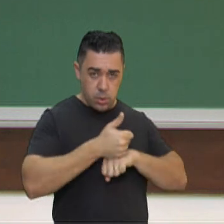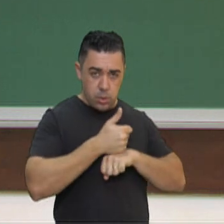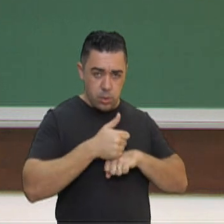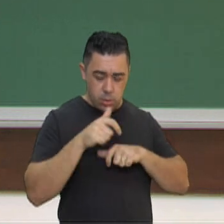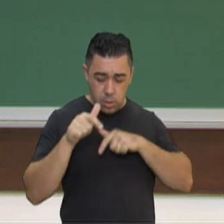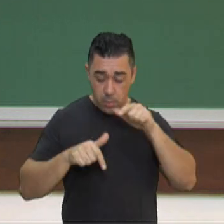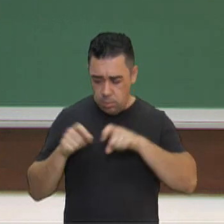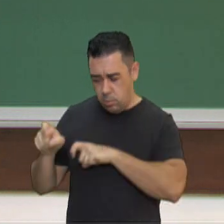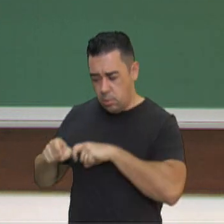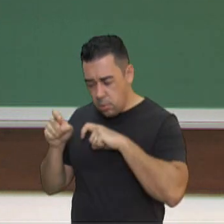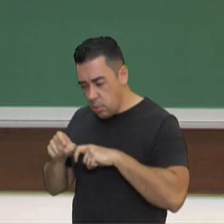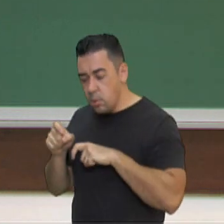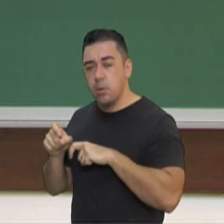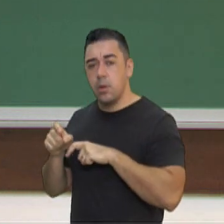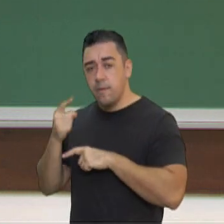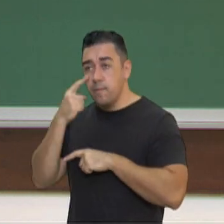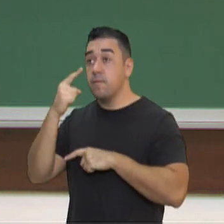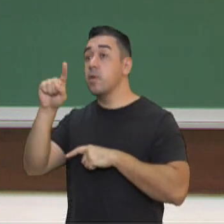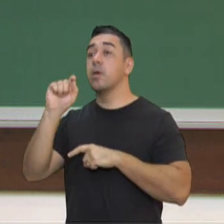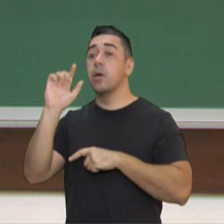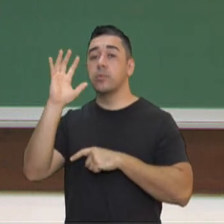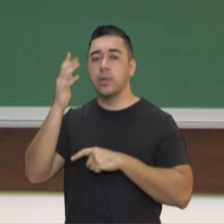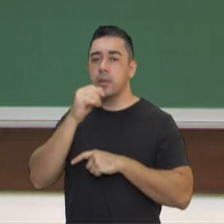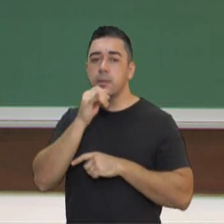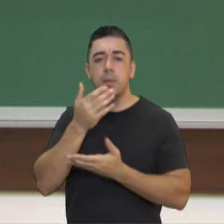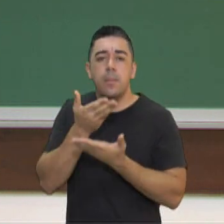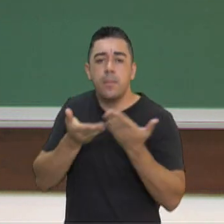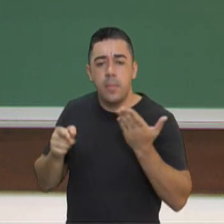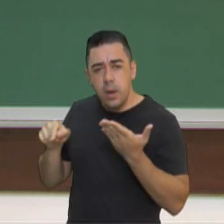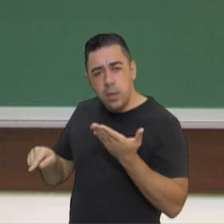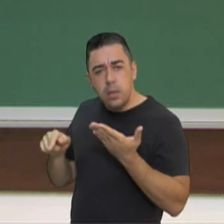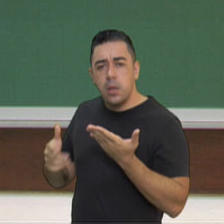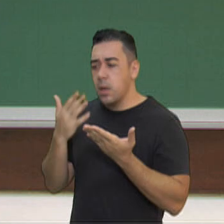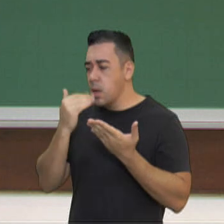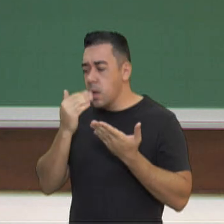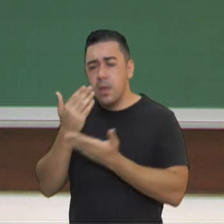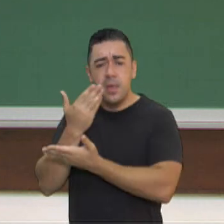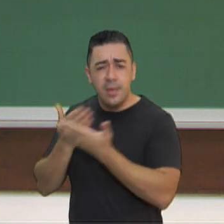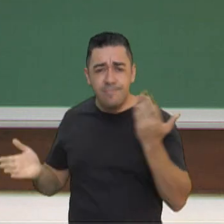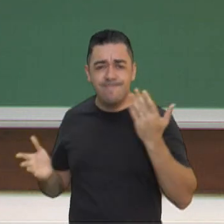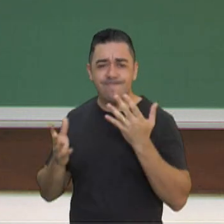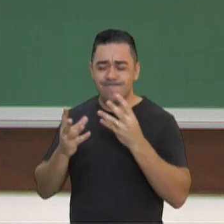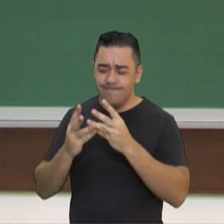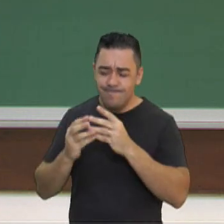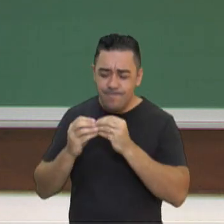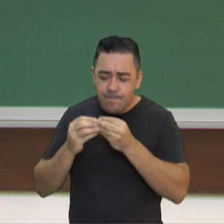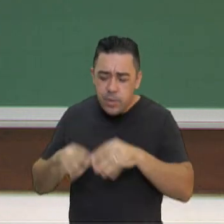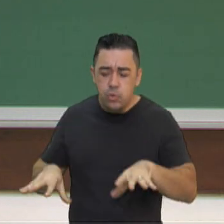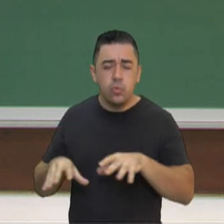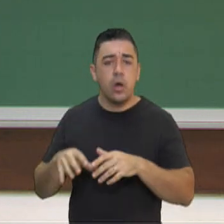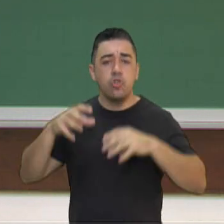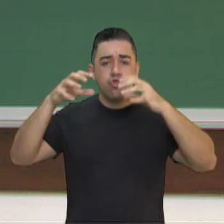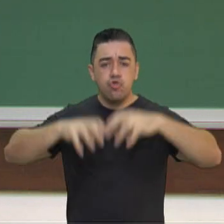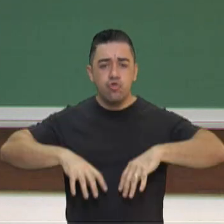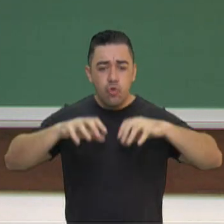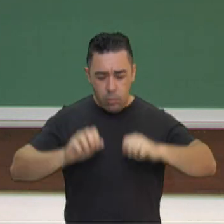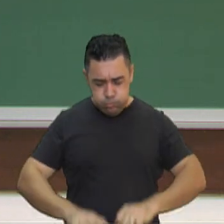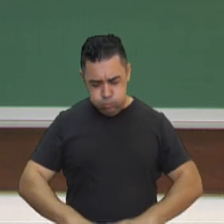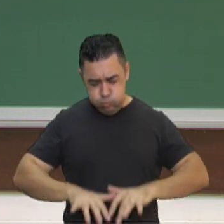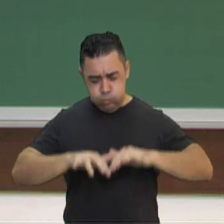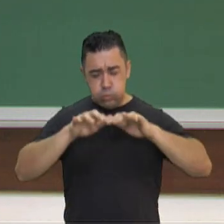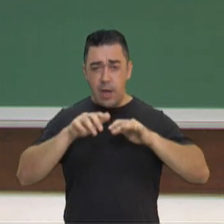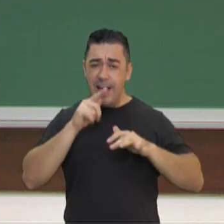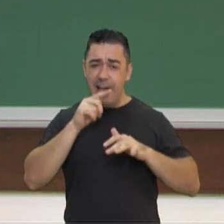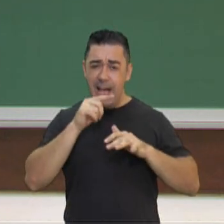estar atentos à previsão para não ficar perdendo, né, jogando fora, porque, né, uma chuva forte encharca a